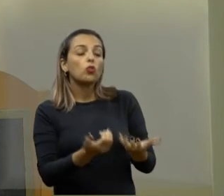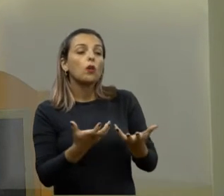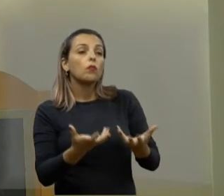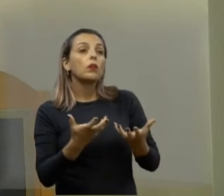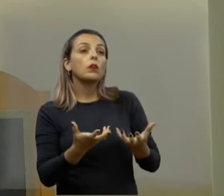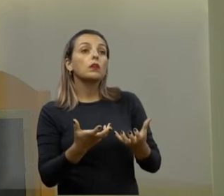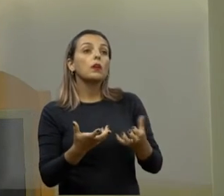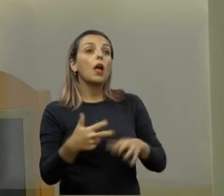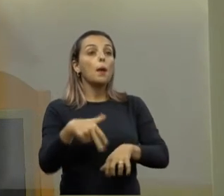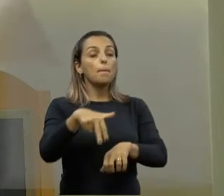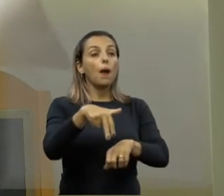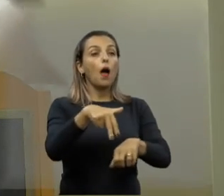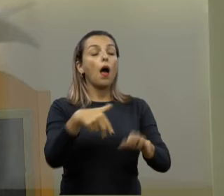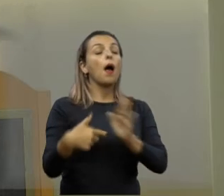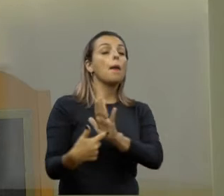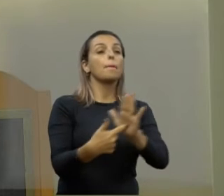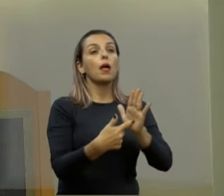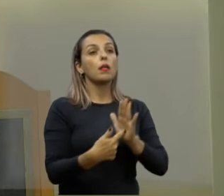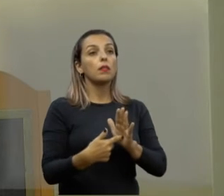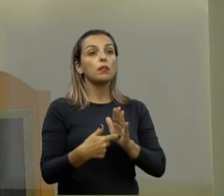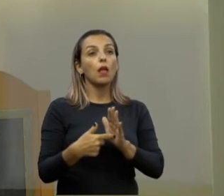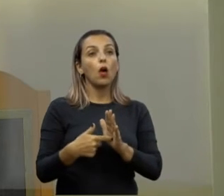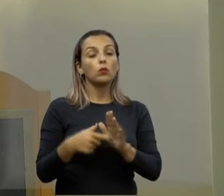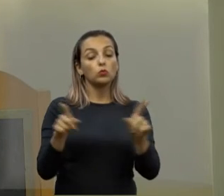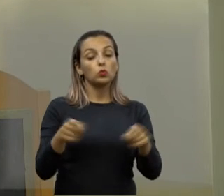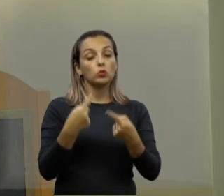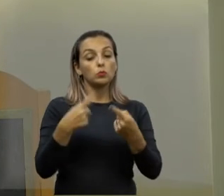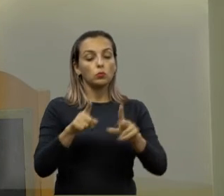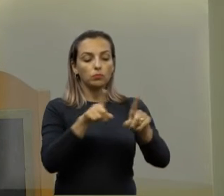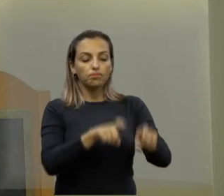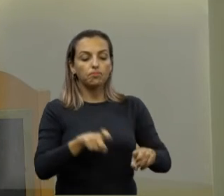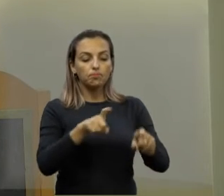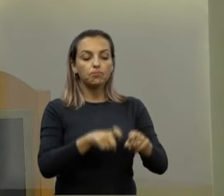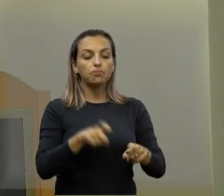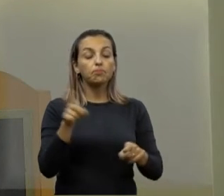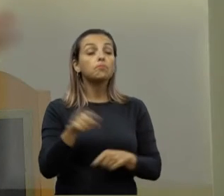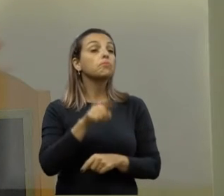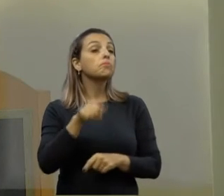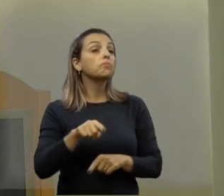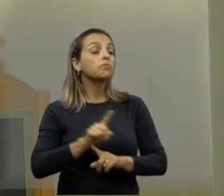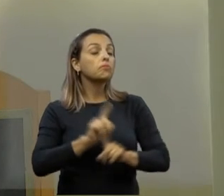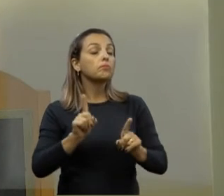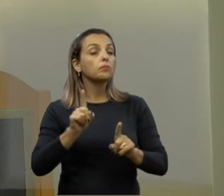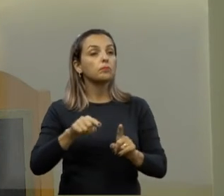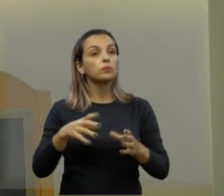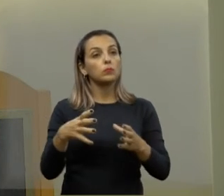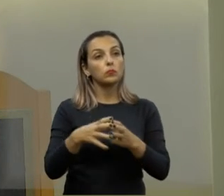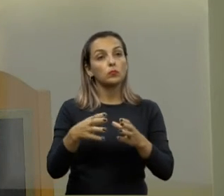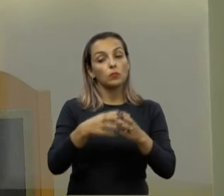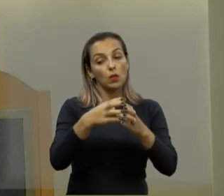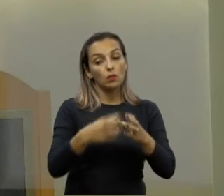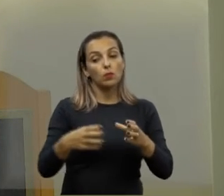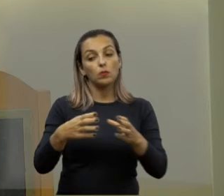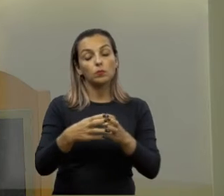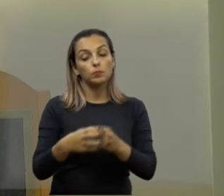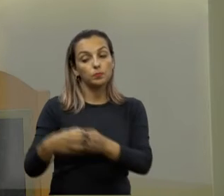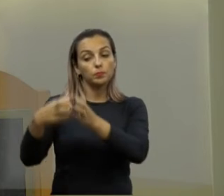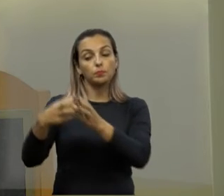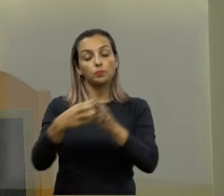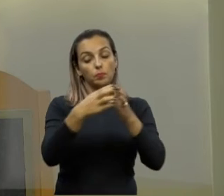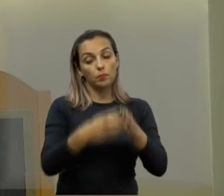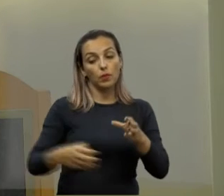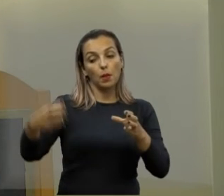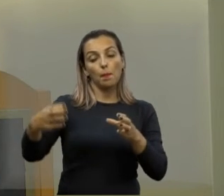quer fazer uma apresentação de sertanejo Vai cortar porque não porque porque segregação a gente pode agregar Então eu